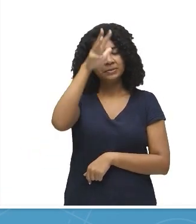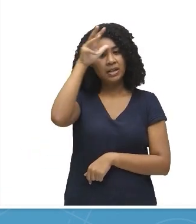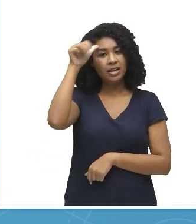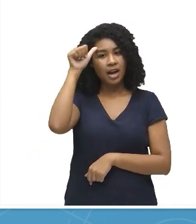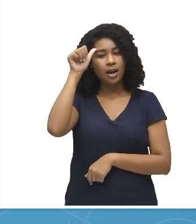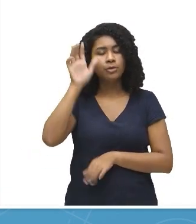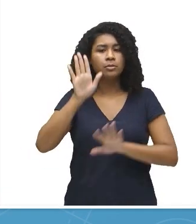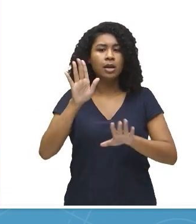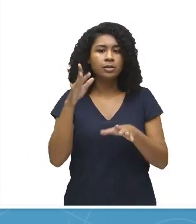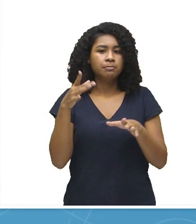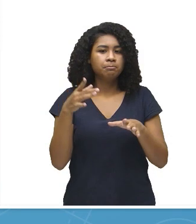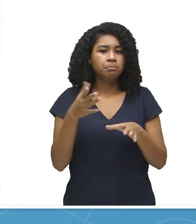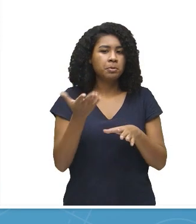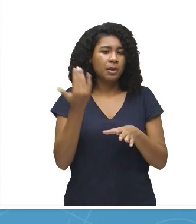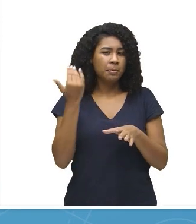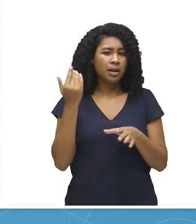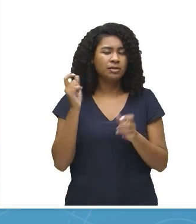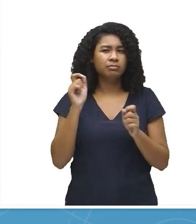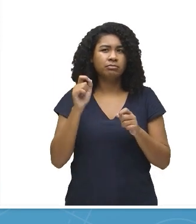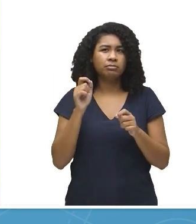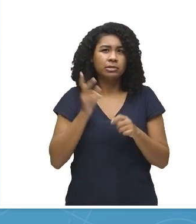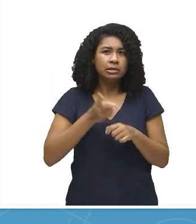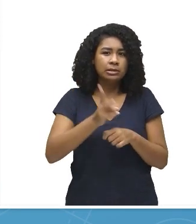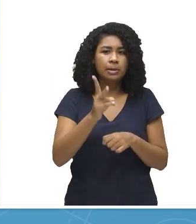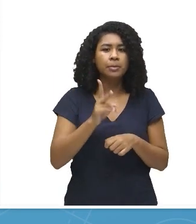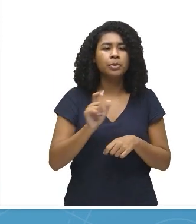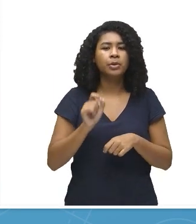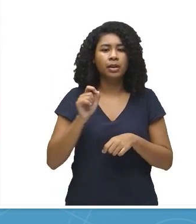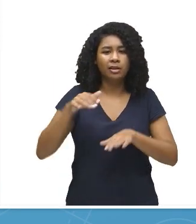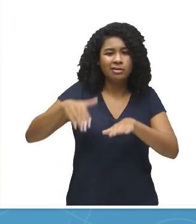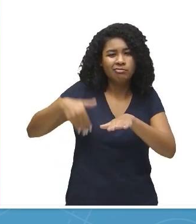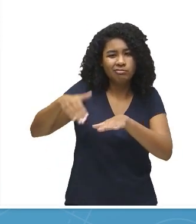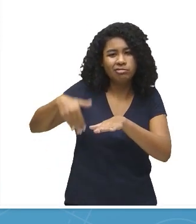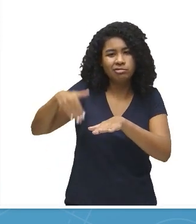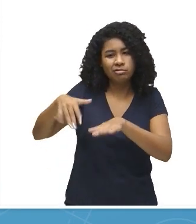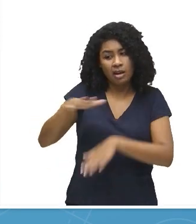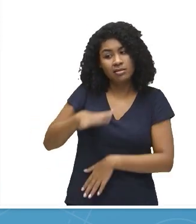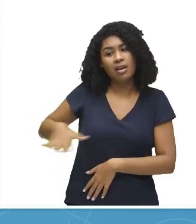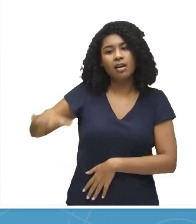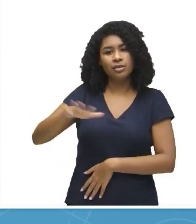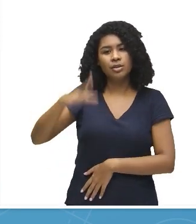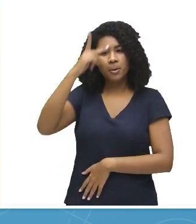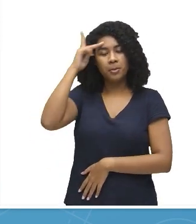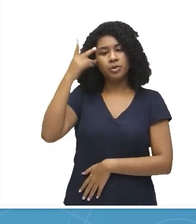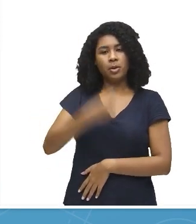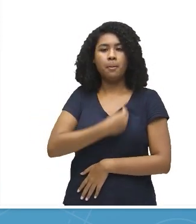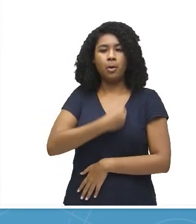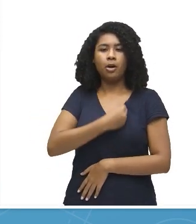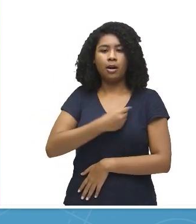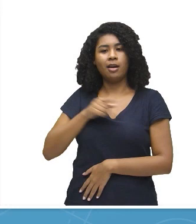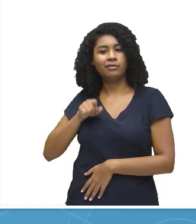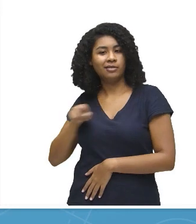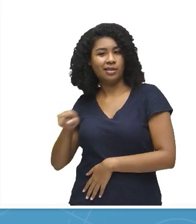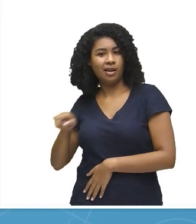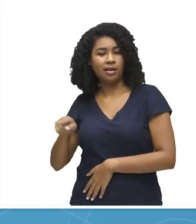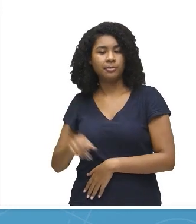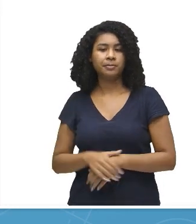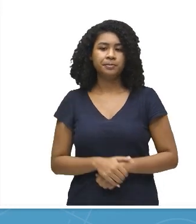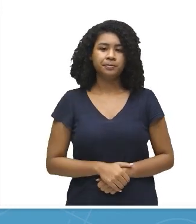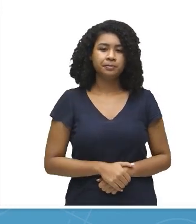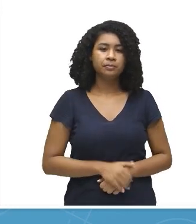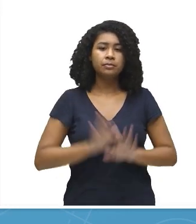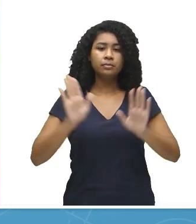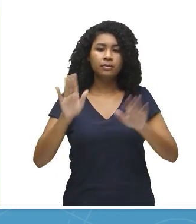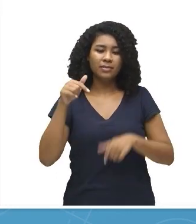concentrava mais ao litoral do Brasil, né, e também na região sul e sudeste. Já aqui nos estados da